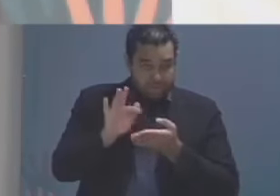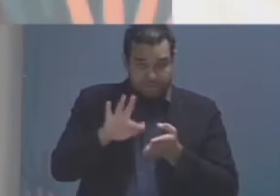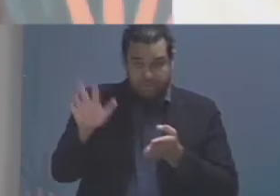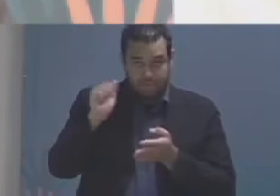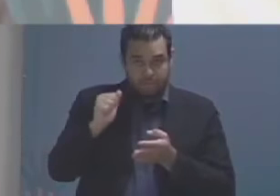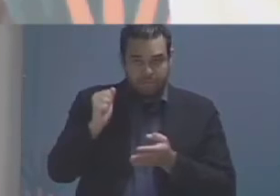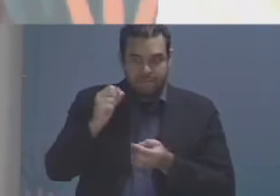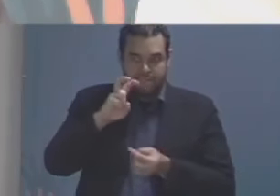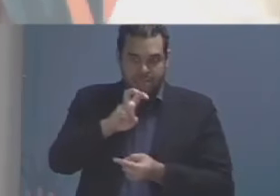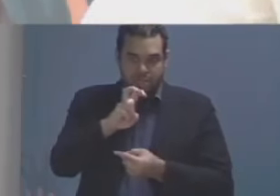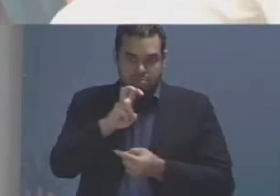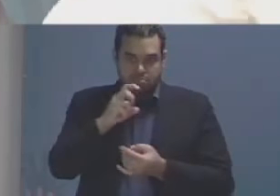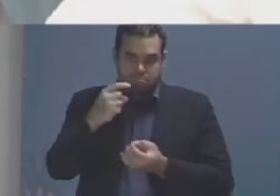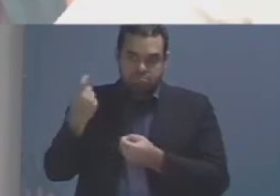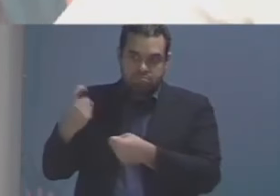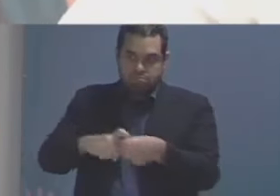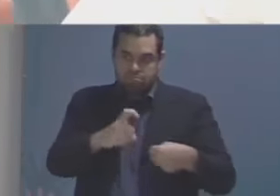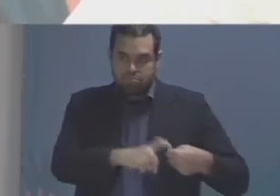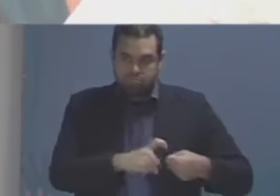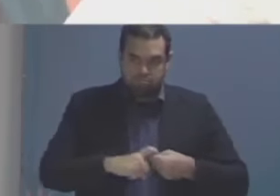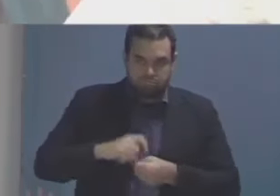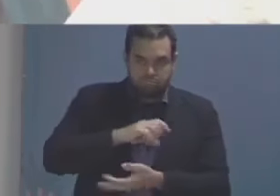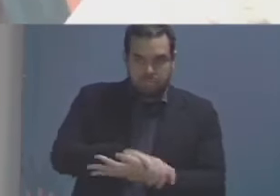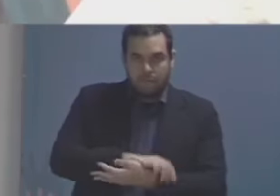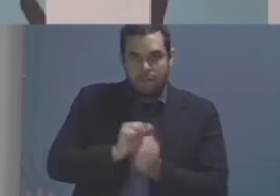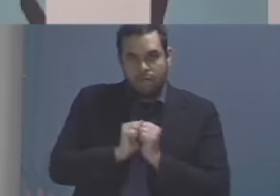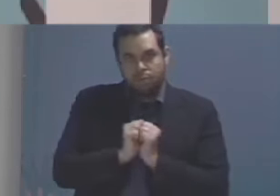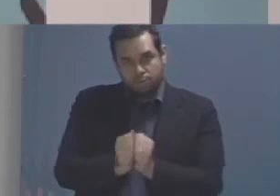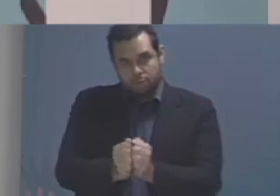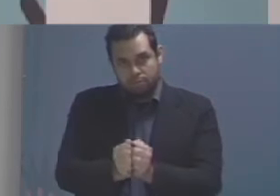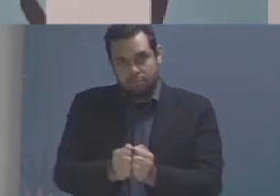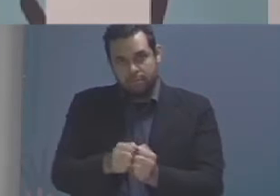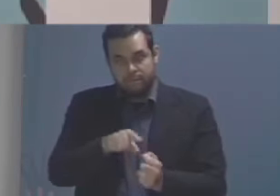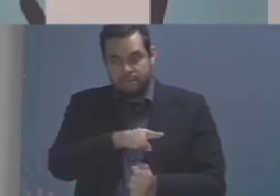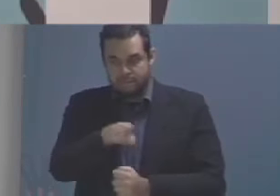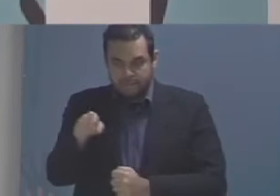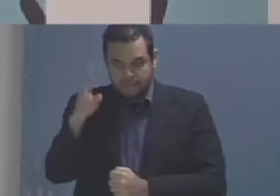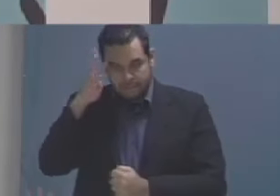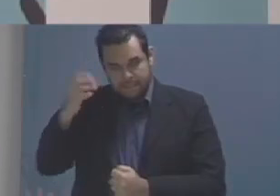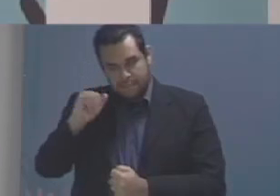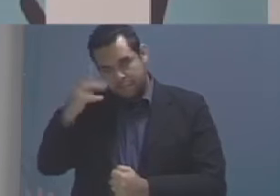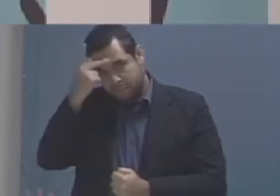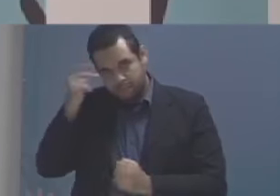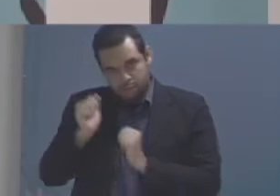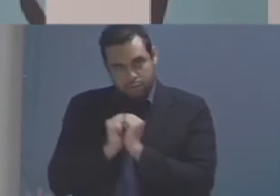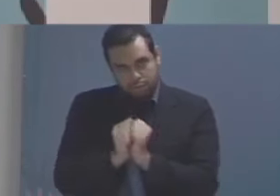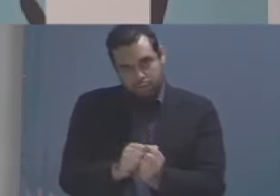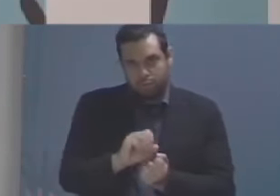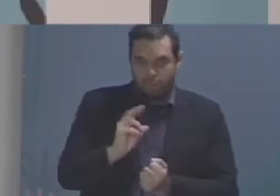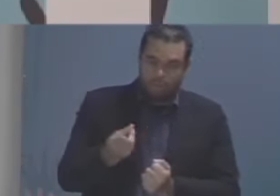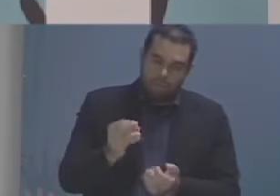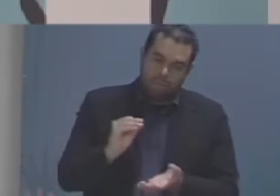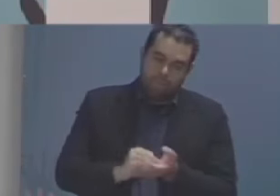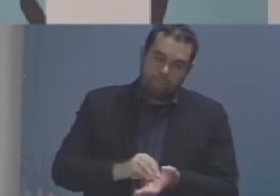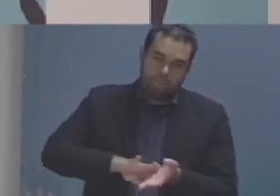de cara, porque são vocês da categoria é que vão decidir se essas pessoas estarão conosco ou não. Obrigado,